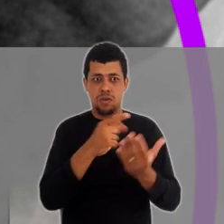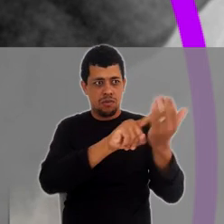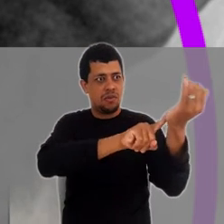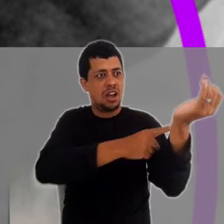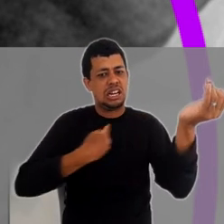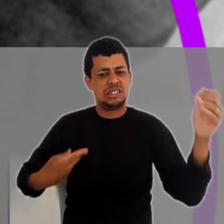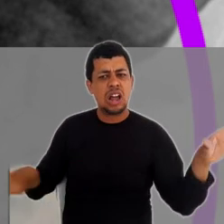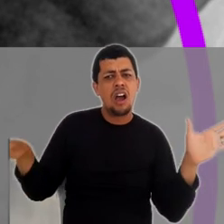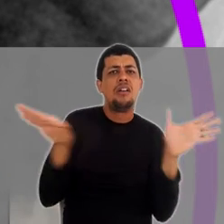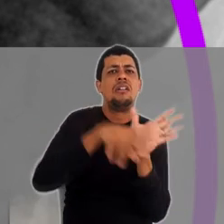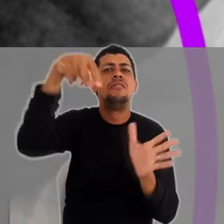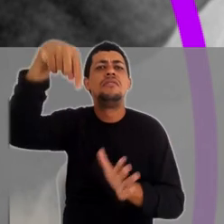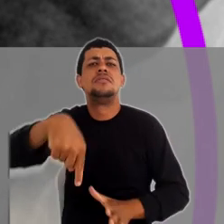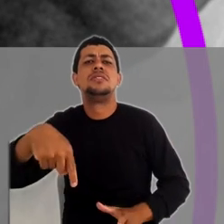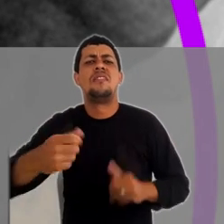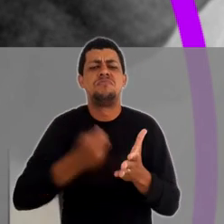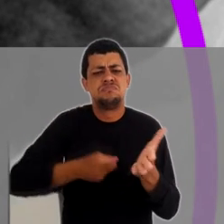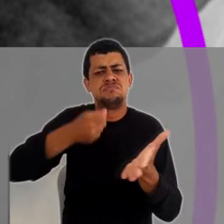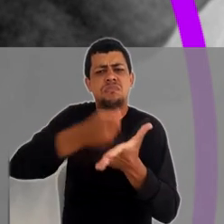sangue pra poder estar aqui.